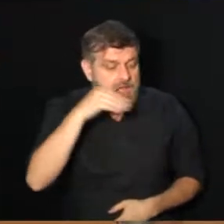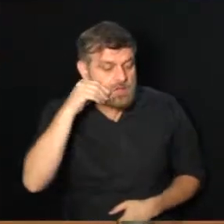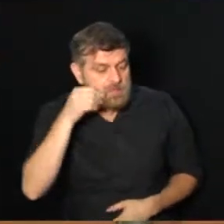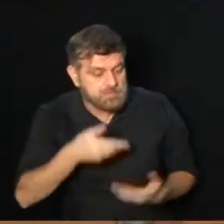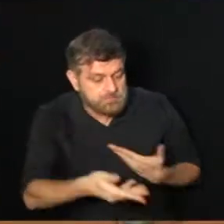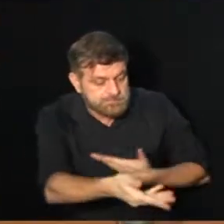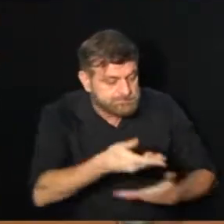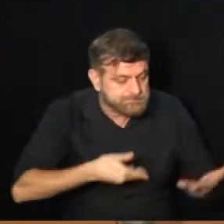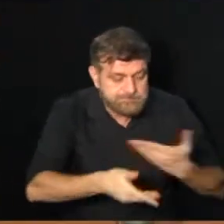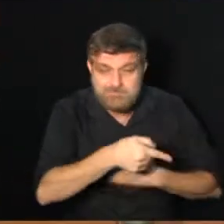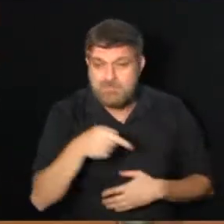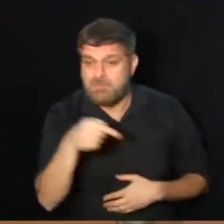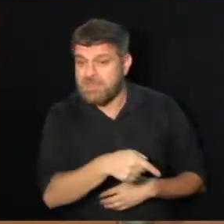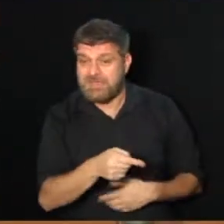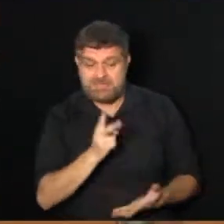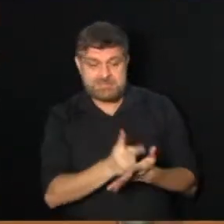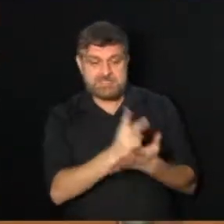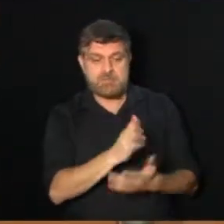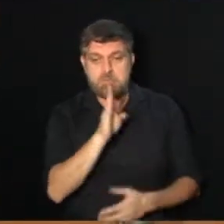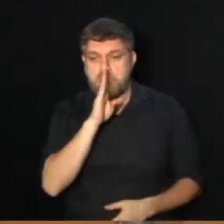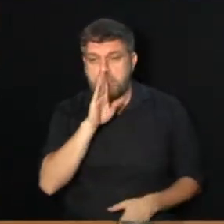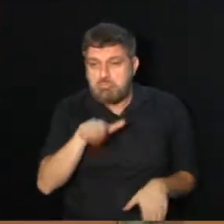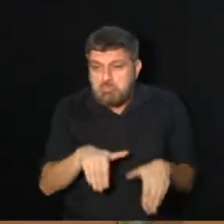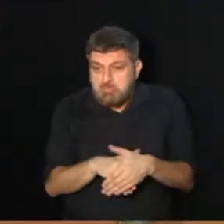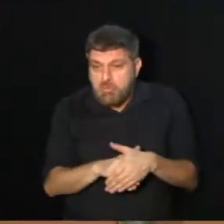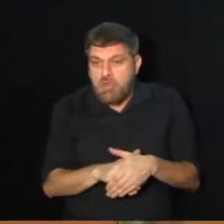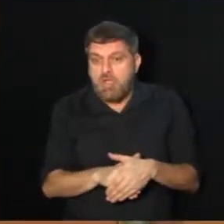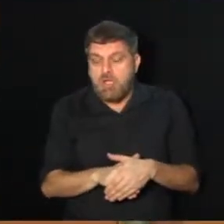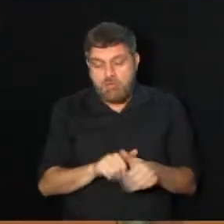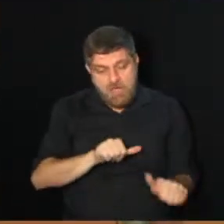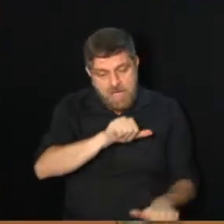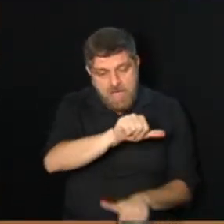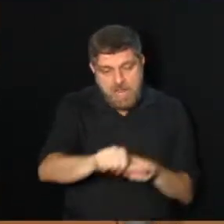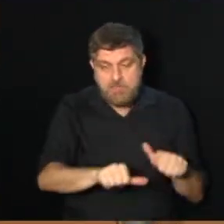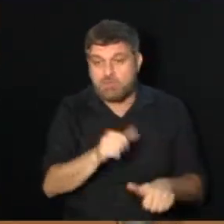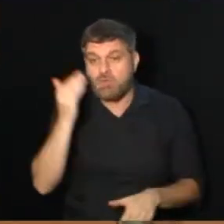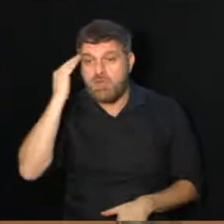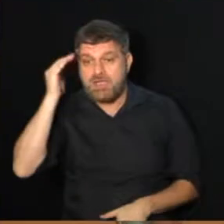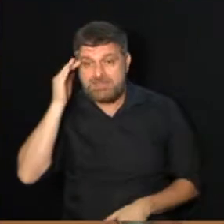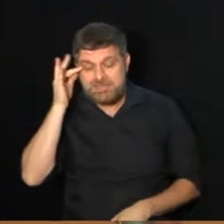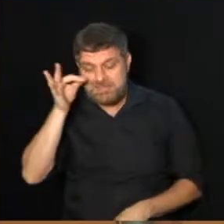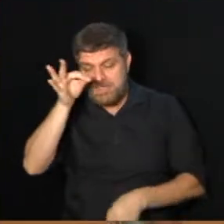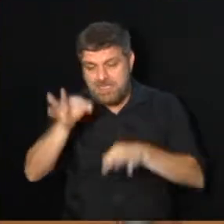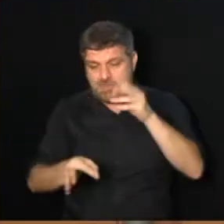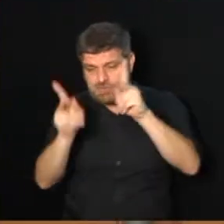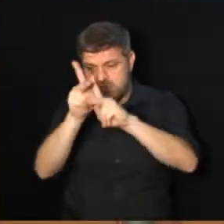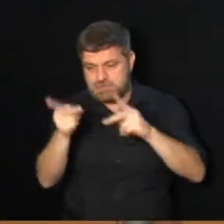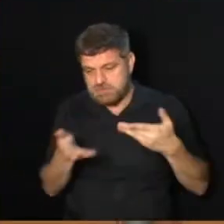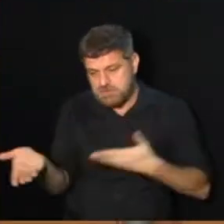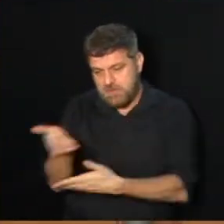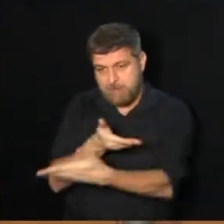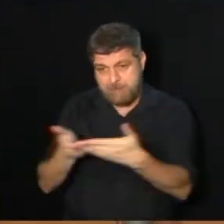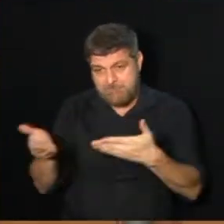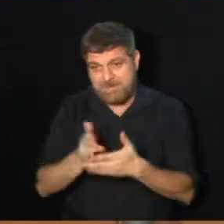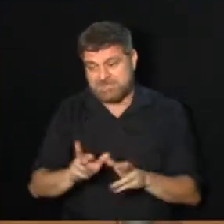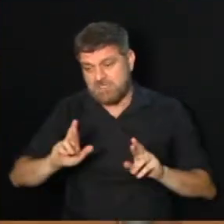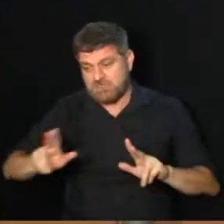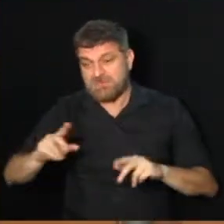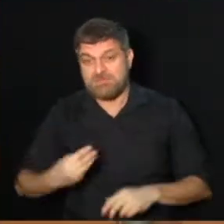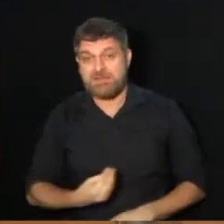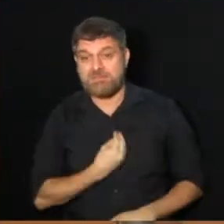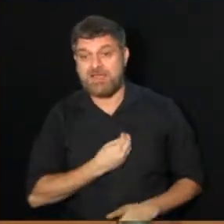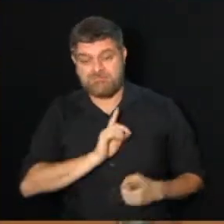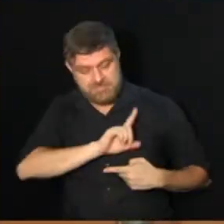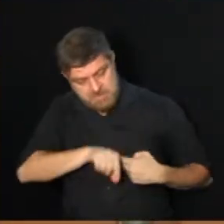não era ouvida durante muito tempo, para entender com a importância a justiça restaurativa, não é como lei, mas para a vida das